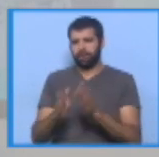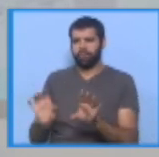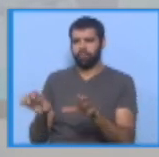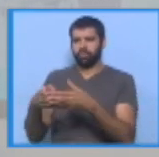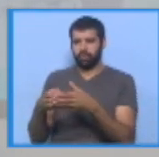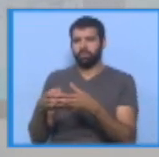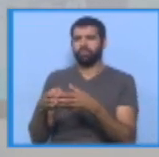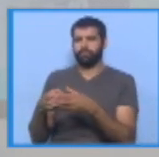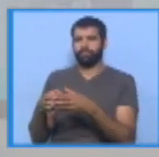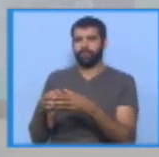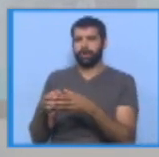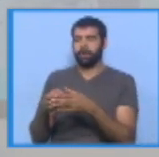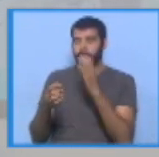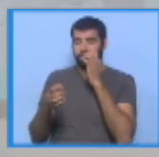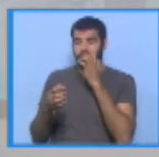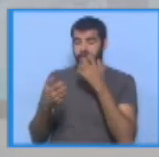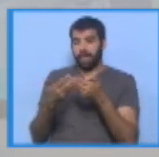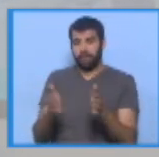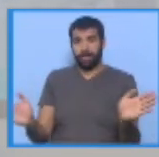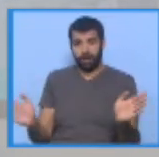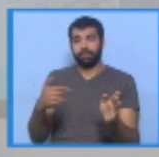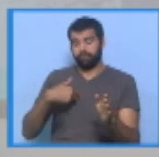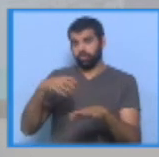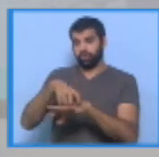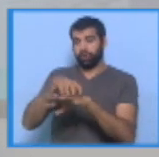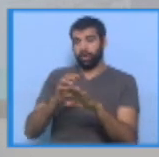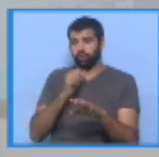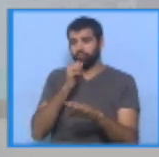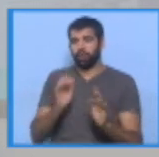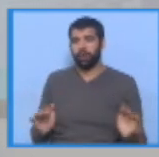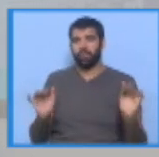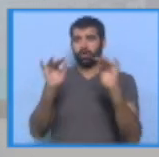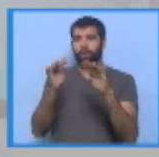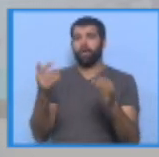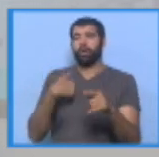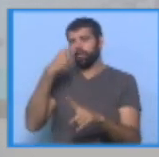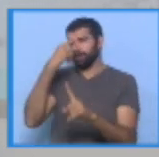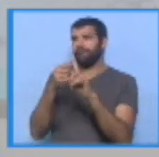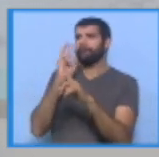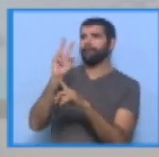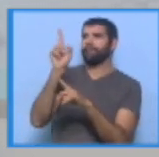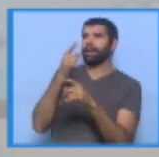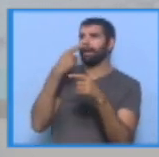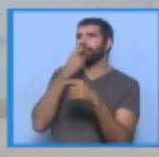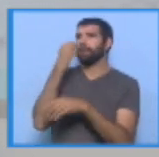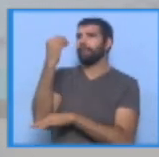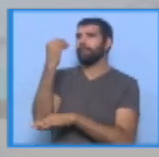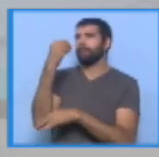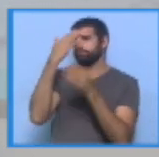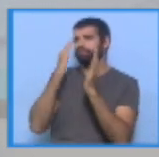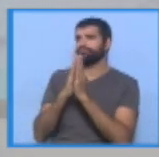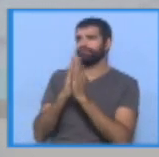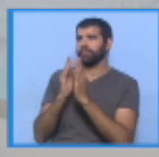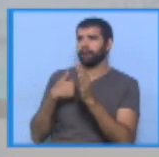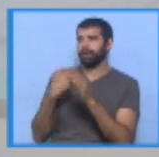em dimensão muito ampla ao santuário para estar com a imagem de Nossa Senhora dos Remédios que sai